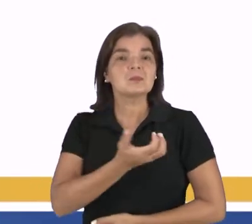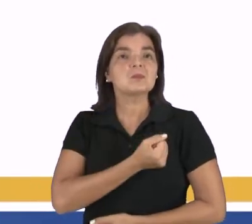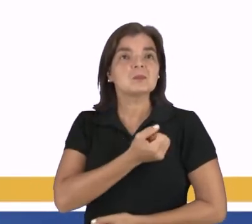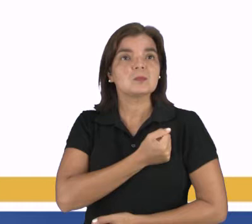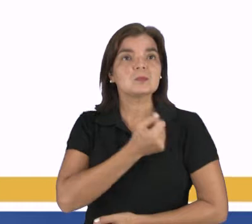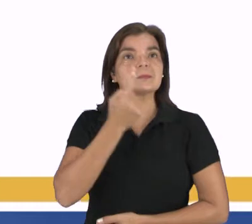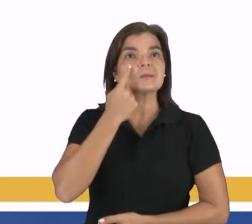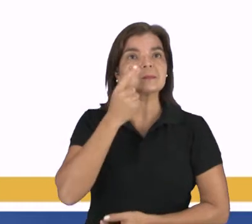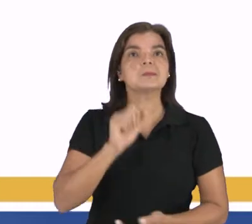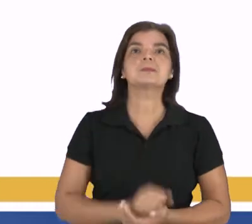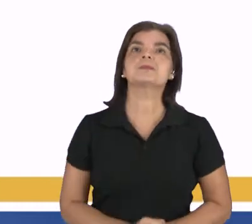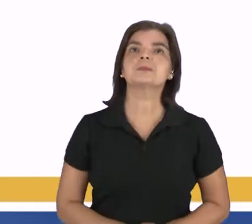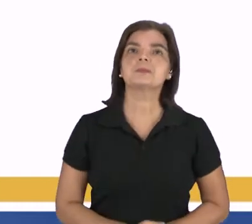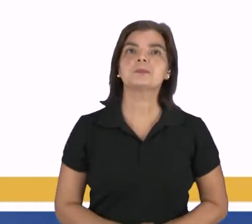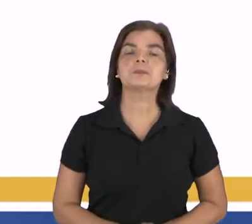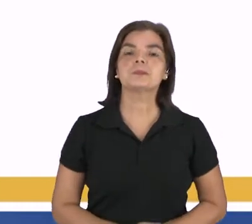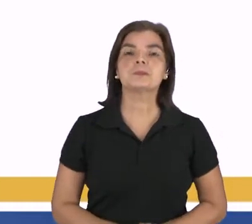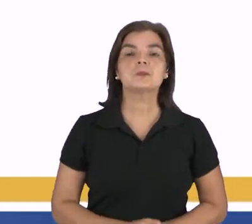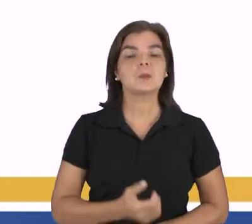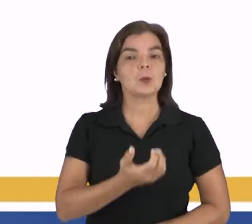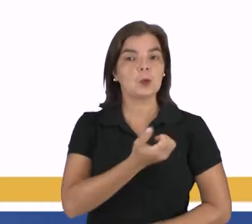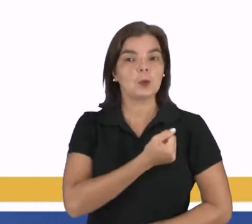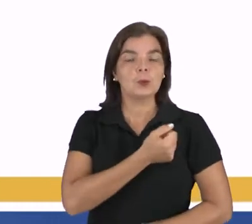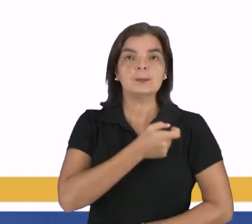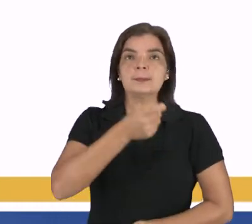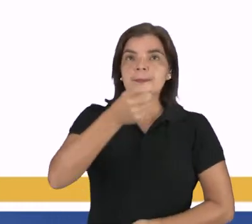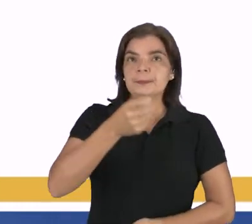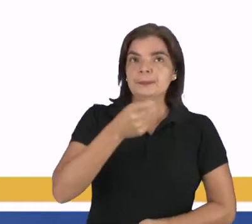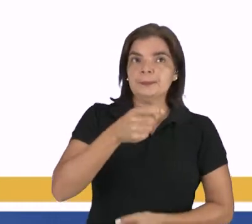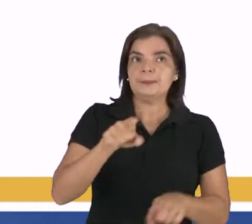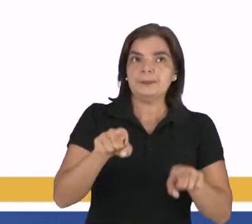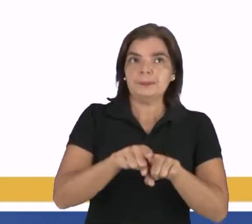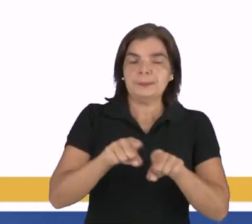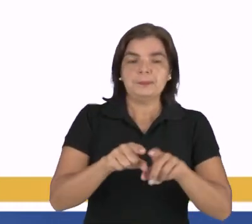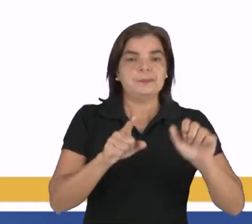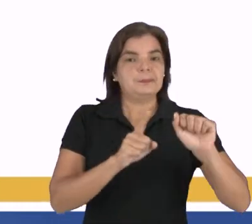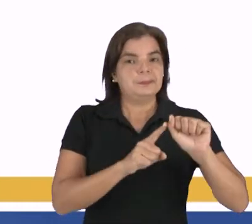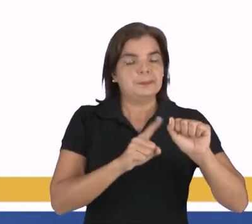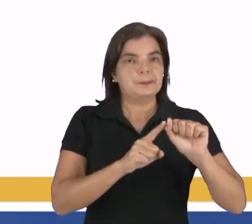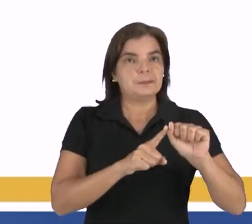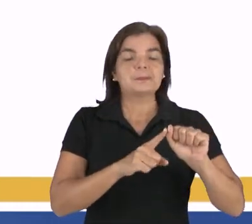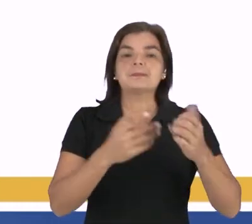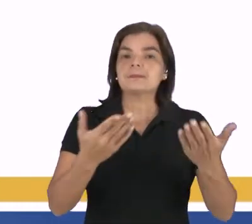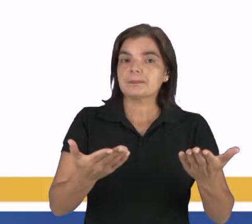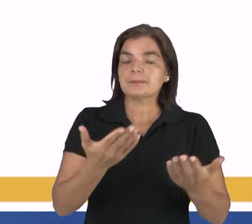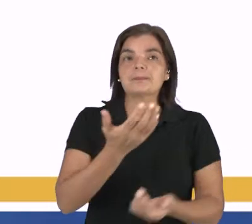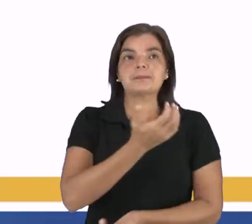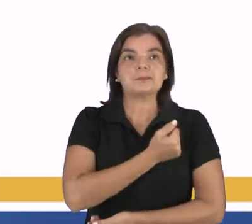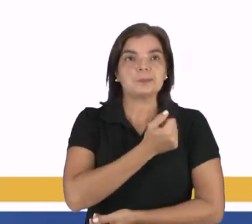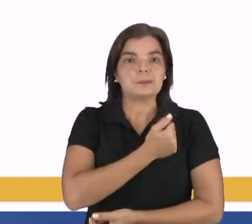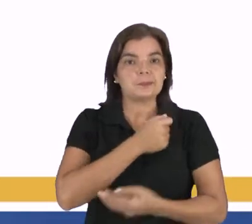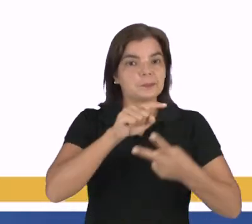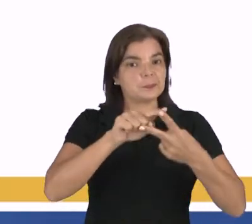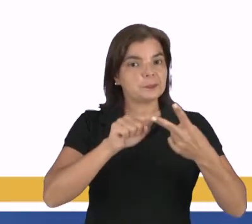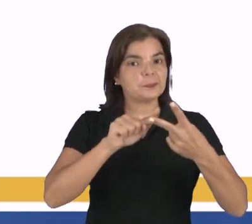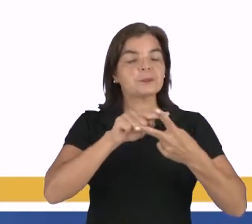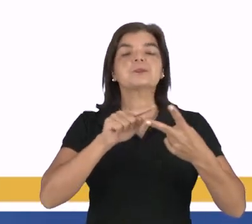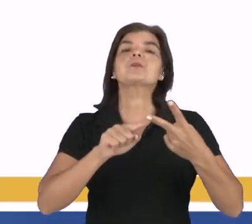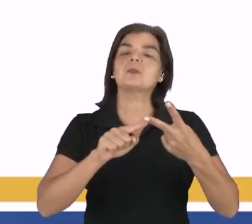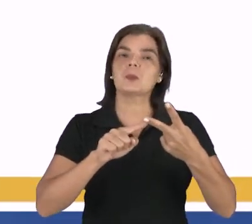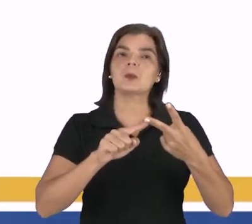seguinte situação. Aqui o número x se deve elevar. Então, nesse caso, nós vamos ver dois